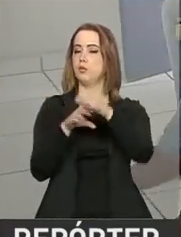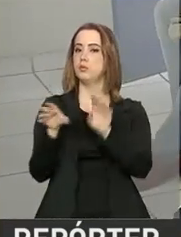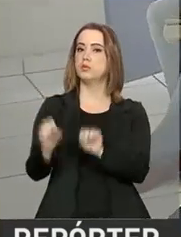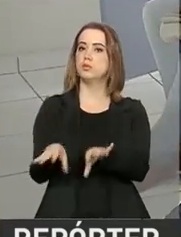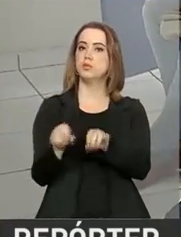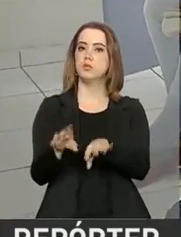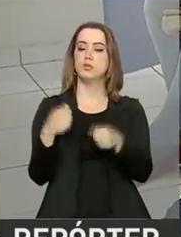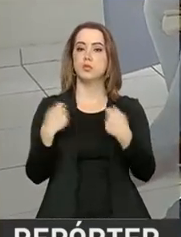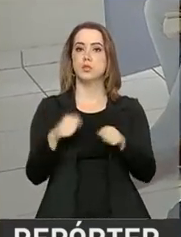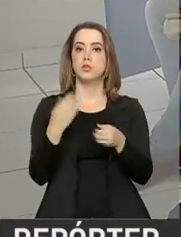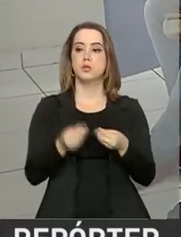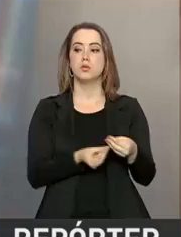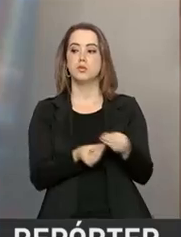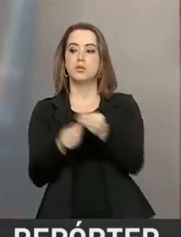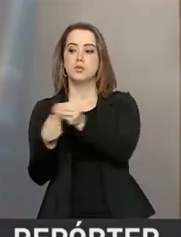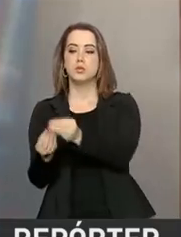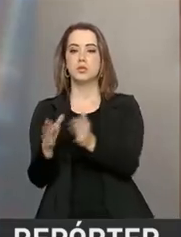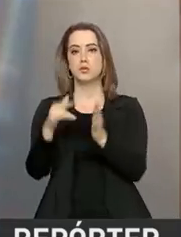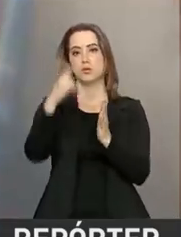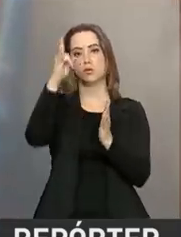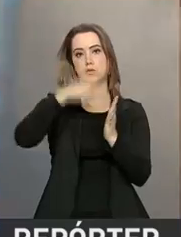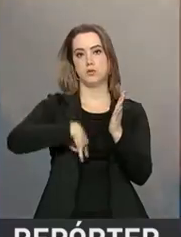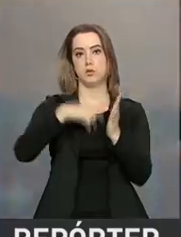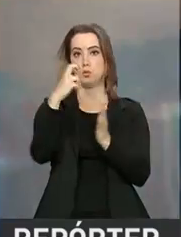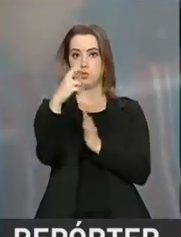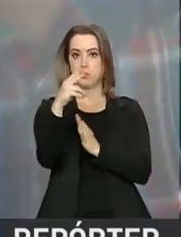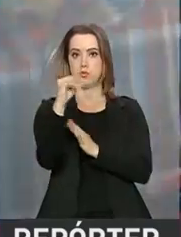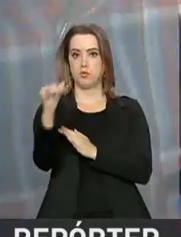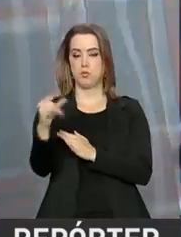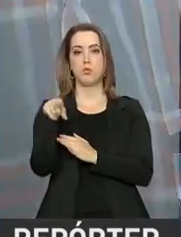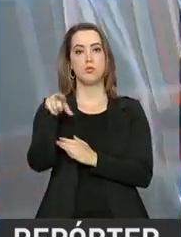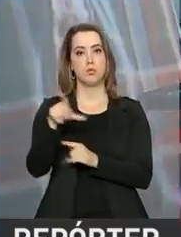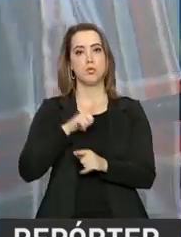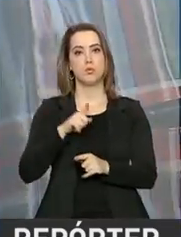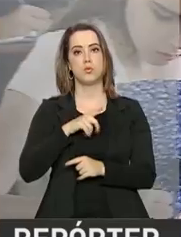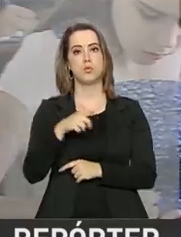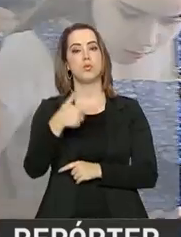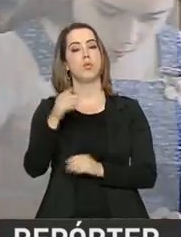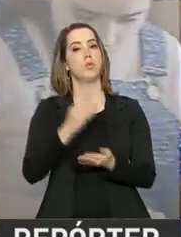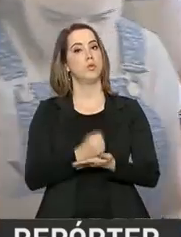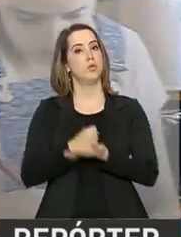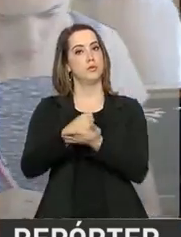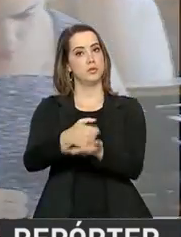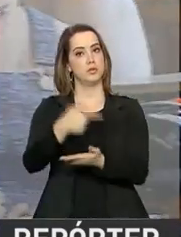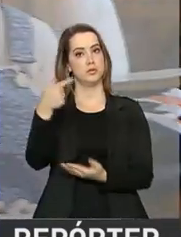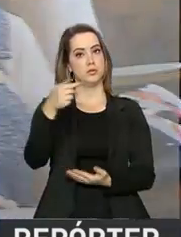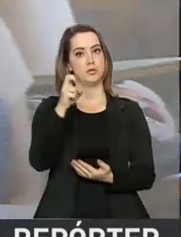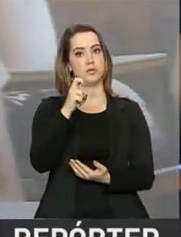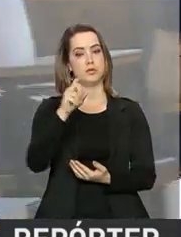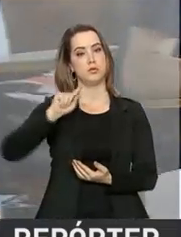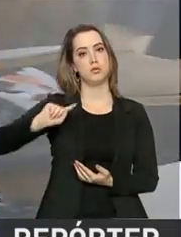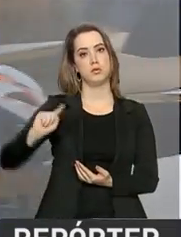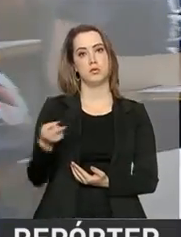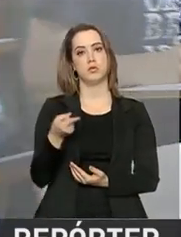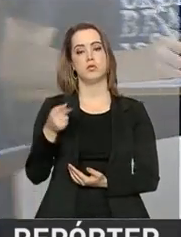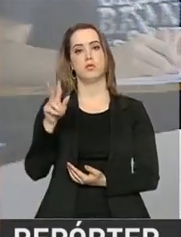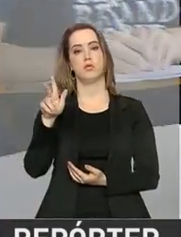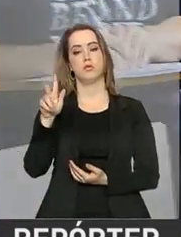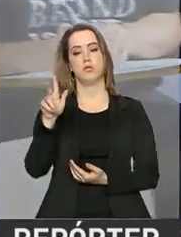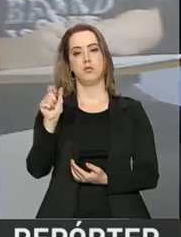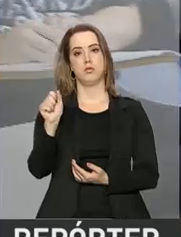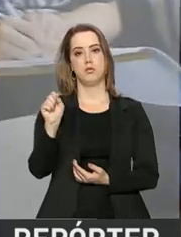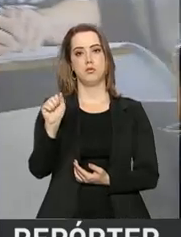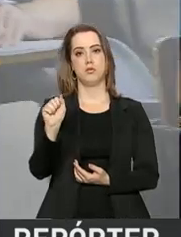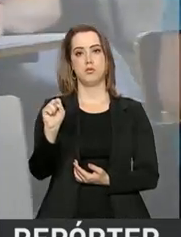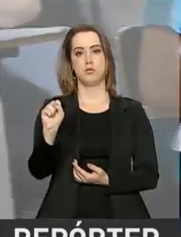documentação nos próximos CCO dias úteis o programa ofereceu 75 vagas com prioridade para os cursos das áreas